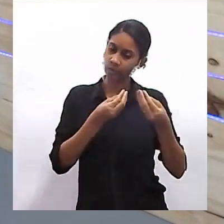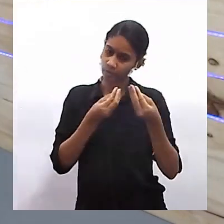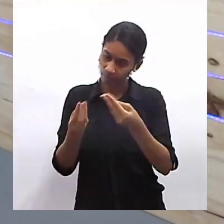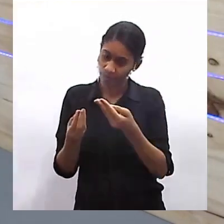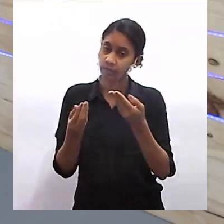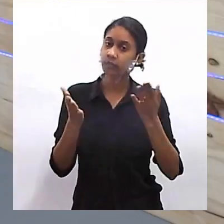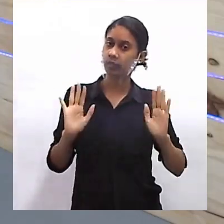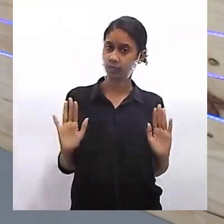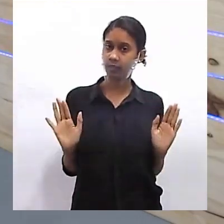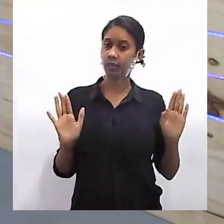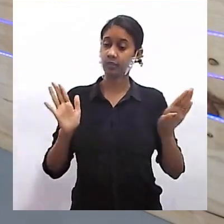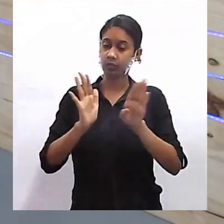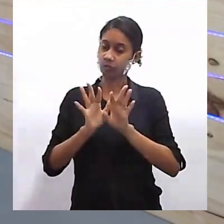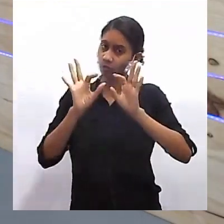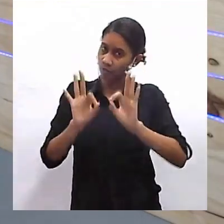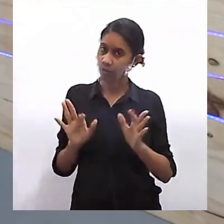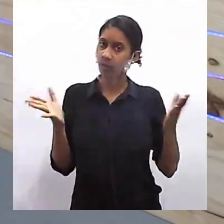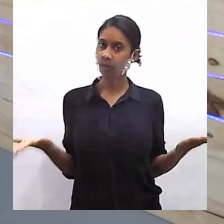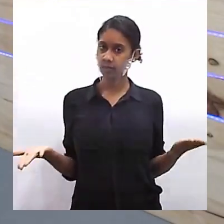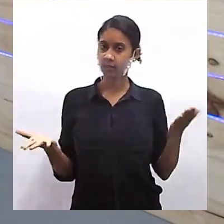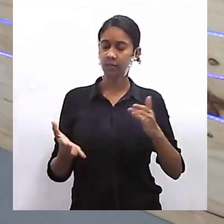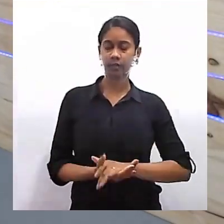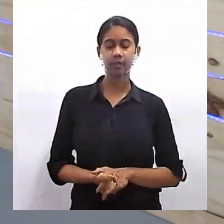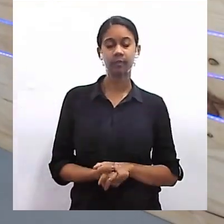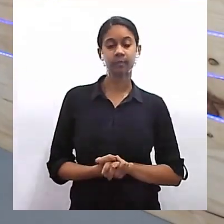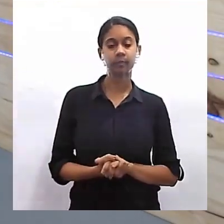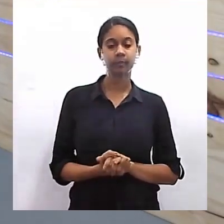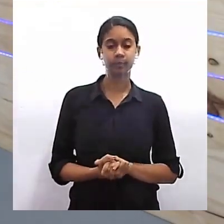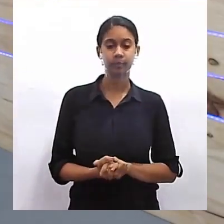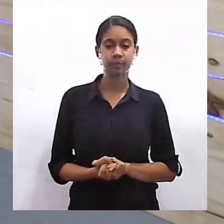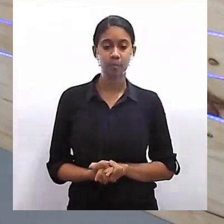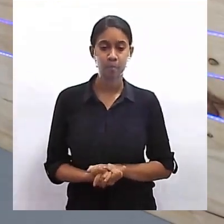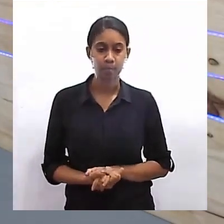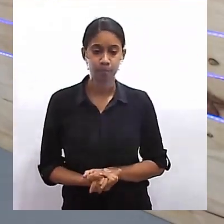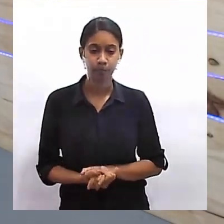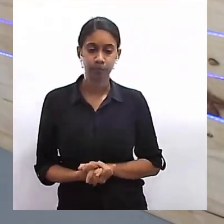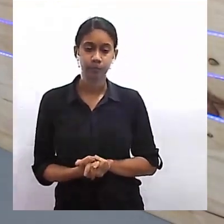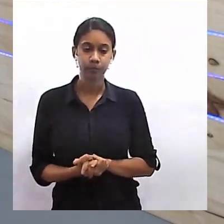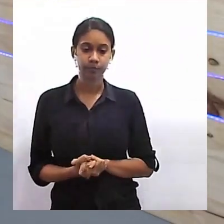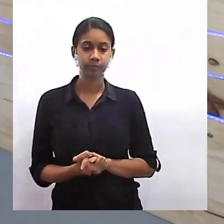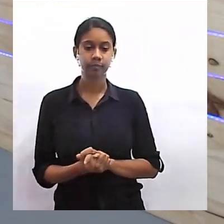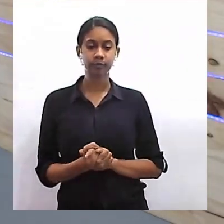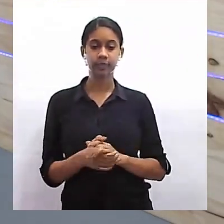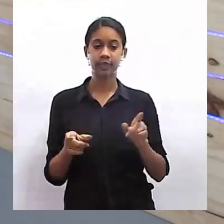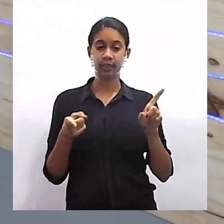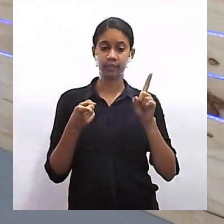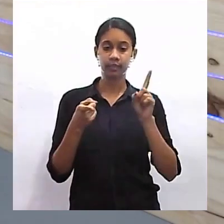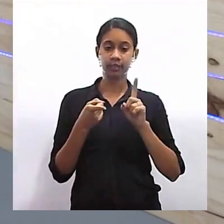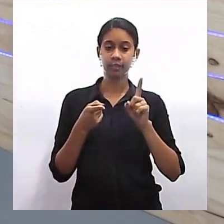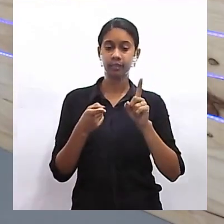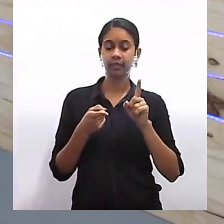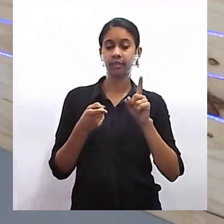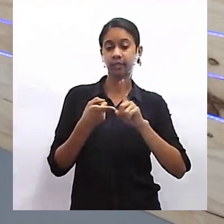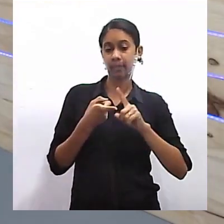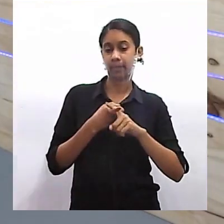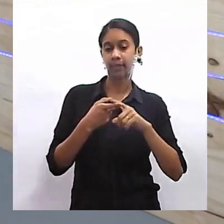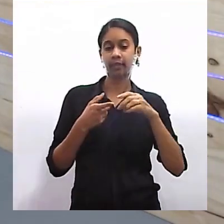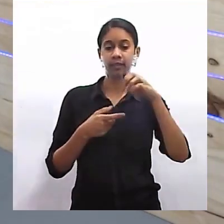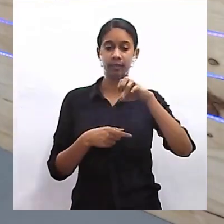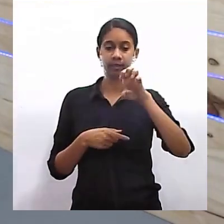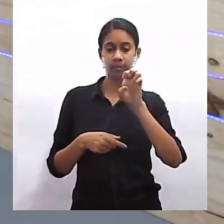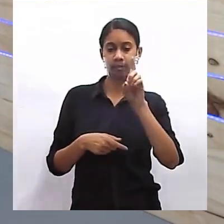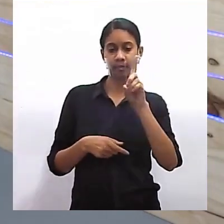carga. Medida de desempenho, né? Nível de serviço. Nível de serviço está ligado nisso tudo que a gente falou aqui. O professor Tiago falou